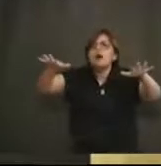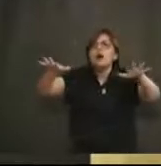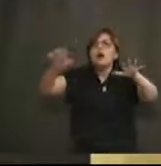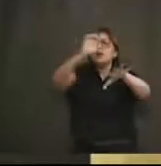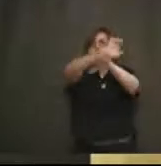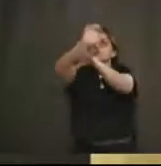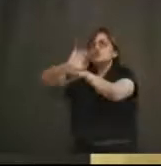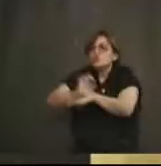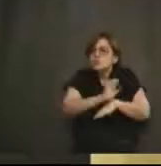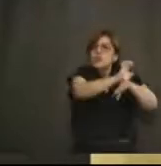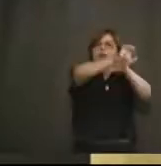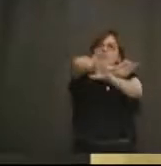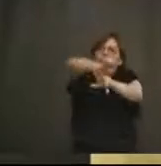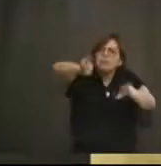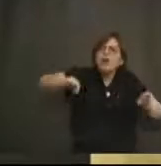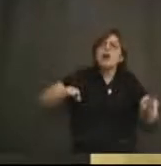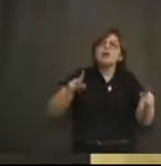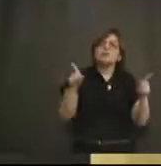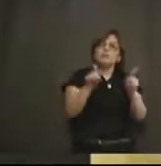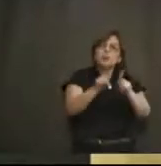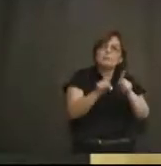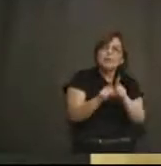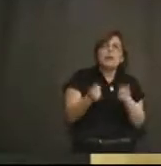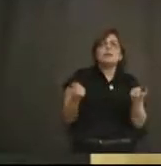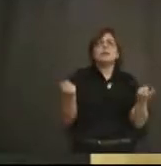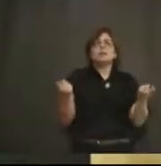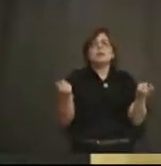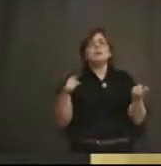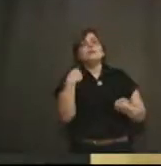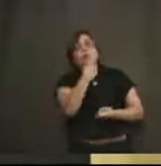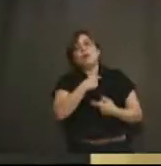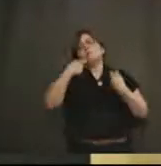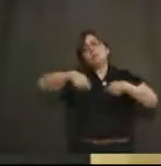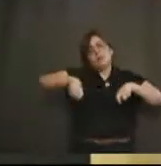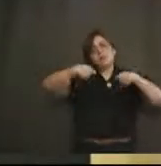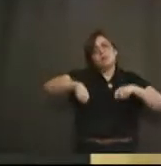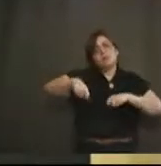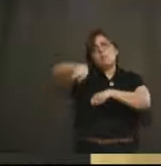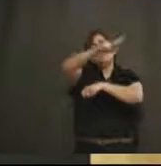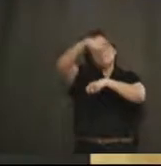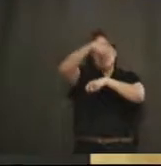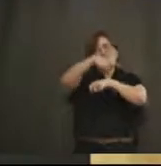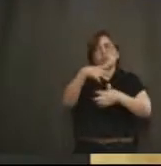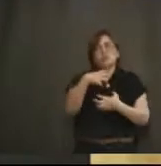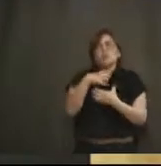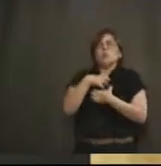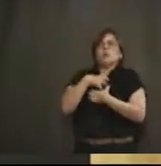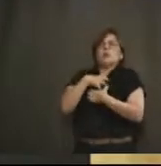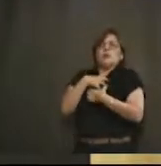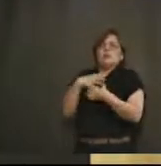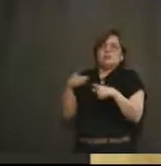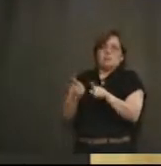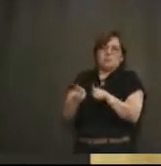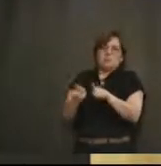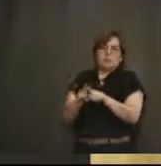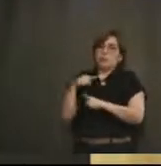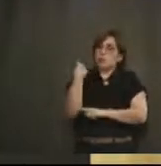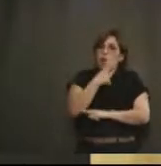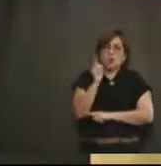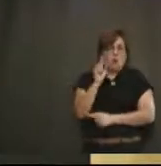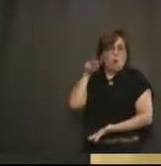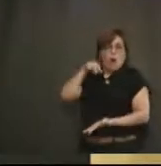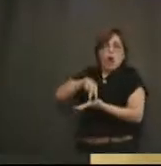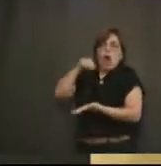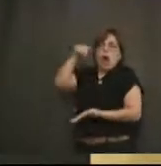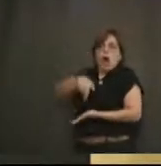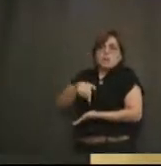estados, não é? Mas nós precisamos ter um país sensibilizado. Nós não estamos aqui só para gerar energia e